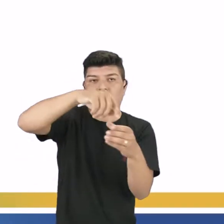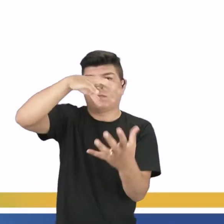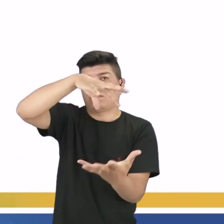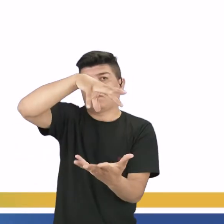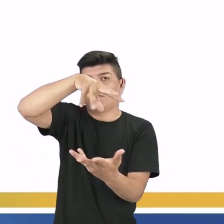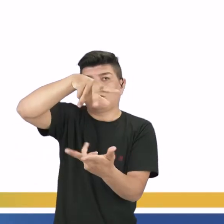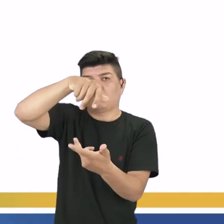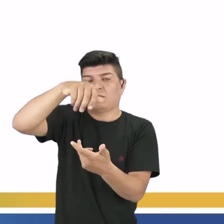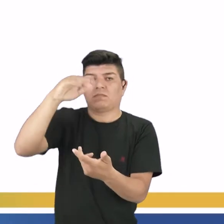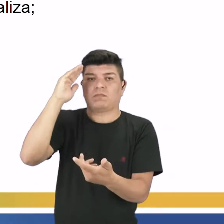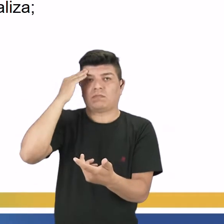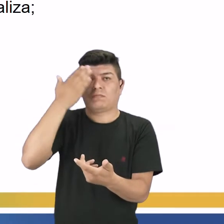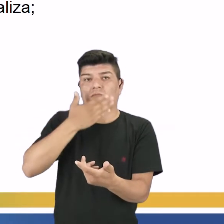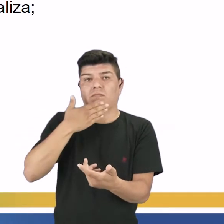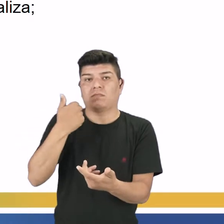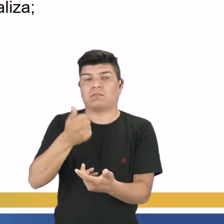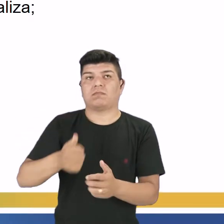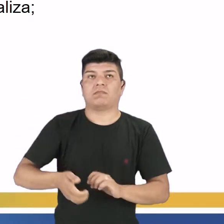Tá, vamos entender isso aí.